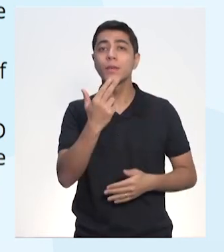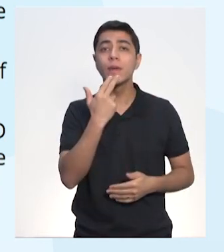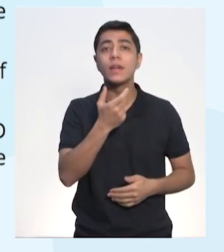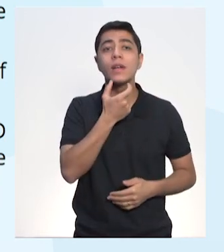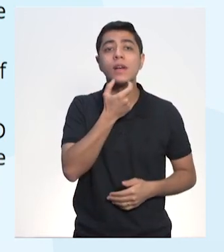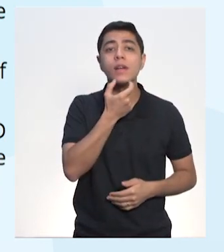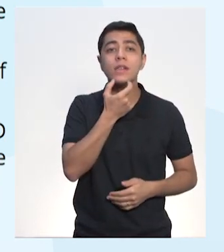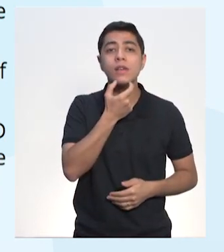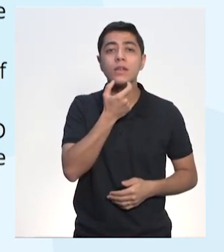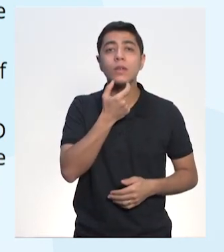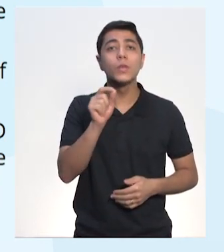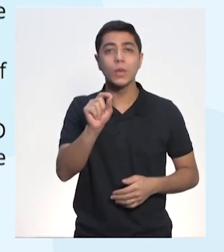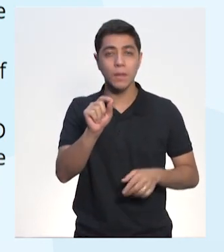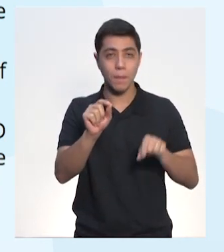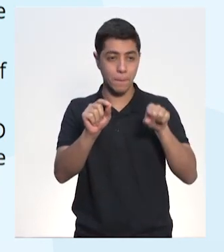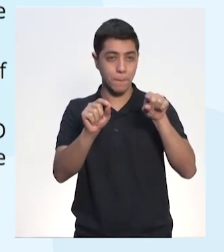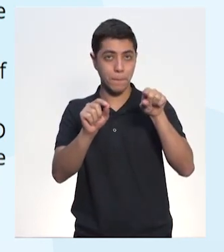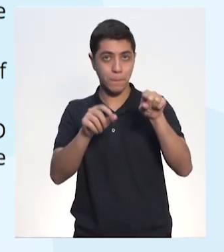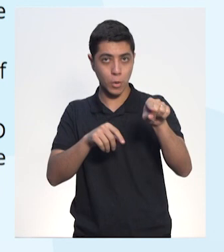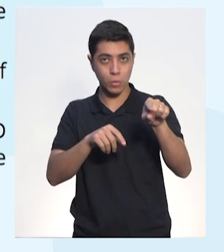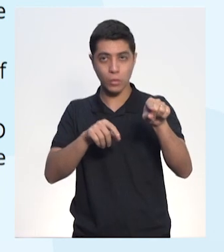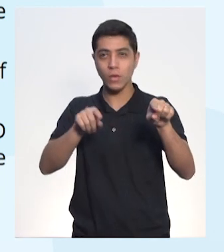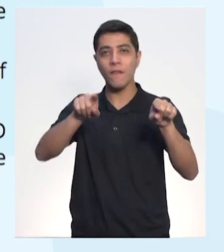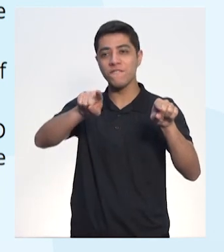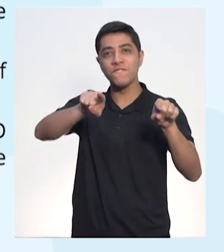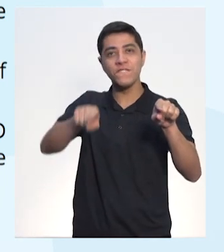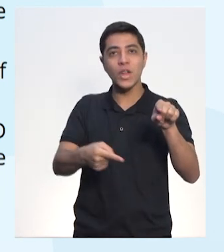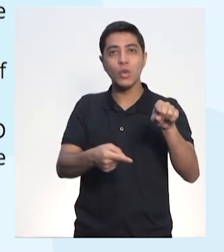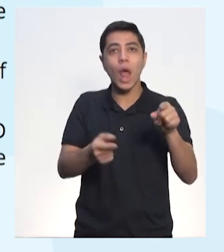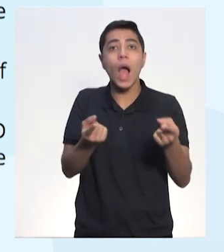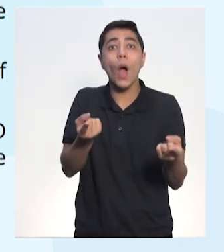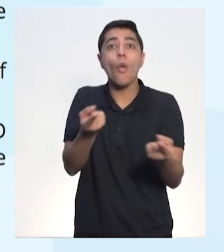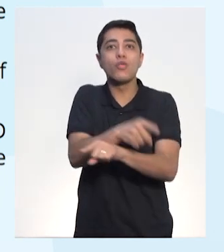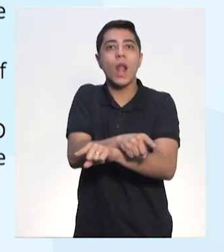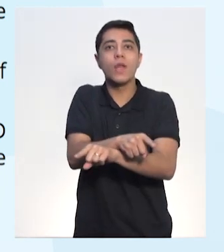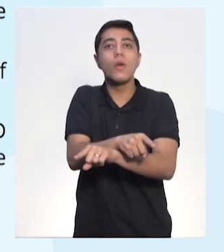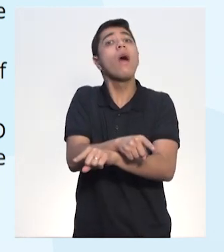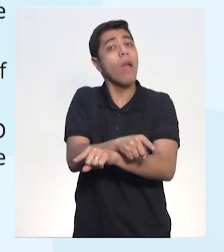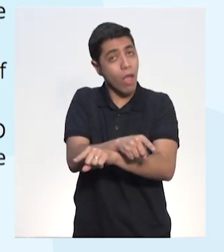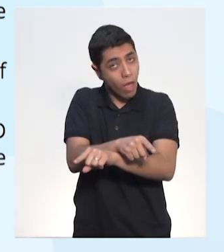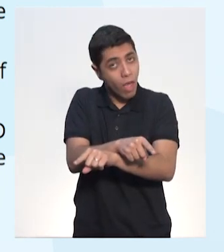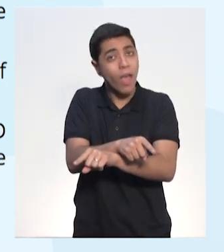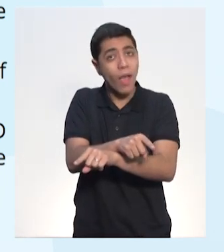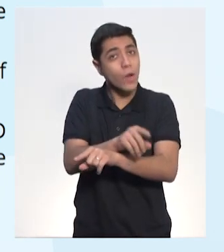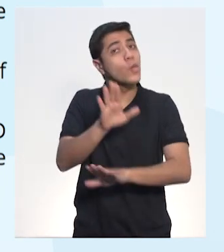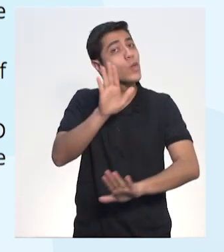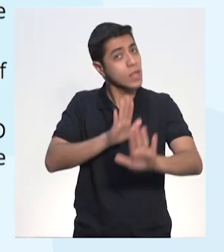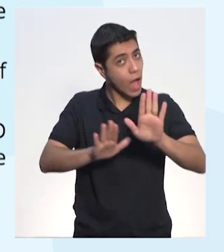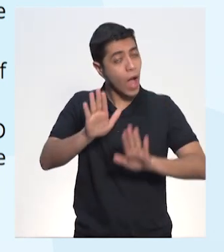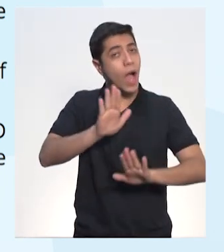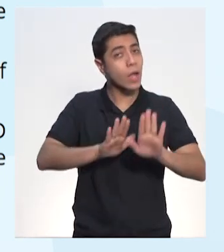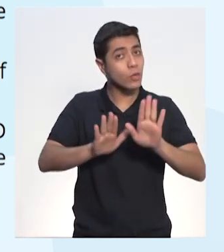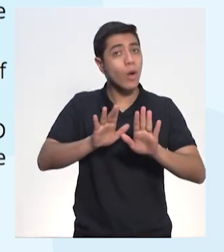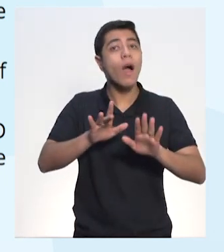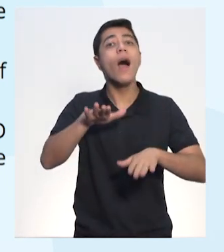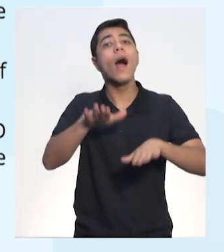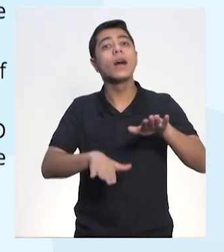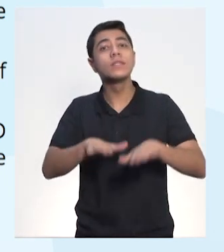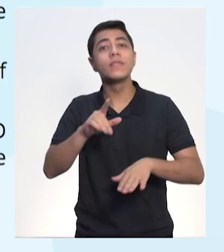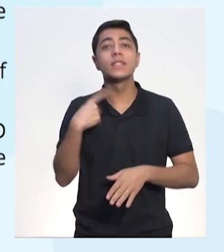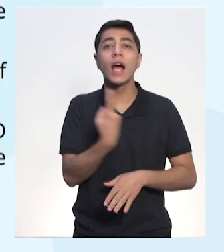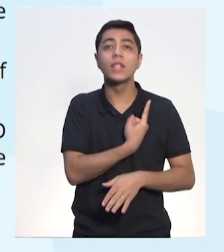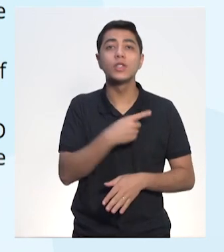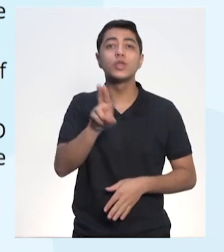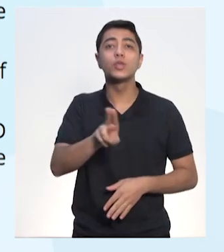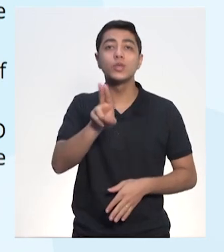tá? Vírgula é ponto e ponto é vírgula, tá? Tem que tomar cuidado com isso, porque às vezes a gente vai lá no Excel, nas planilhas,